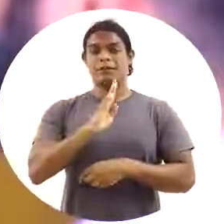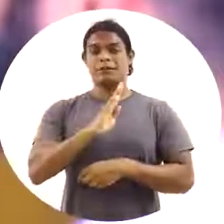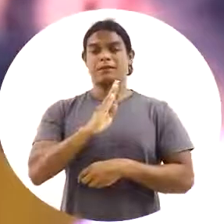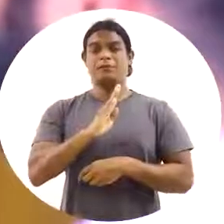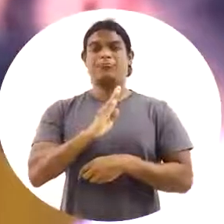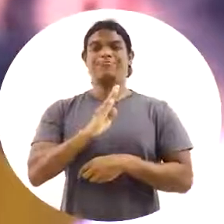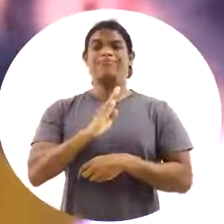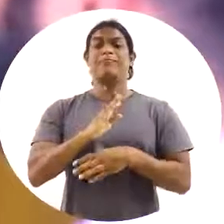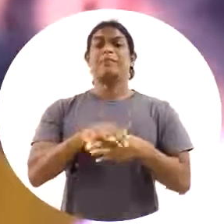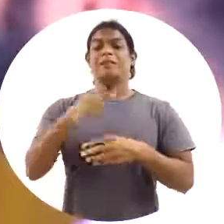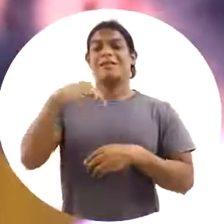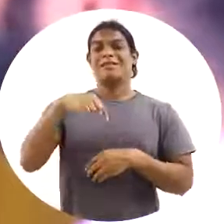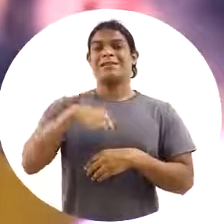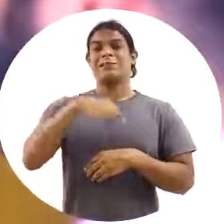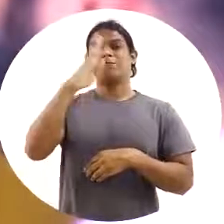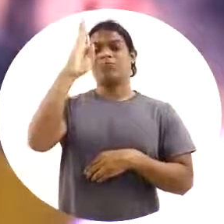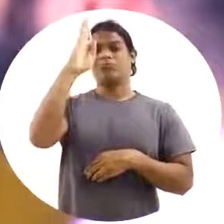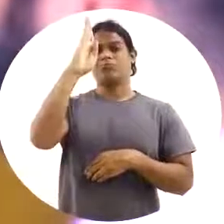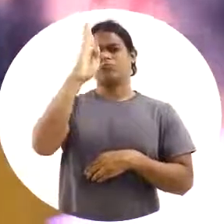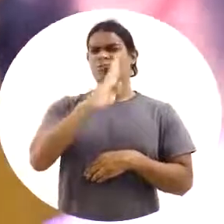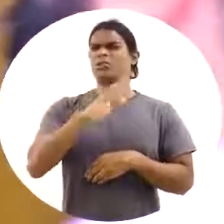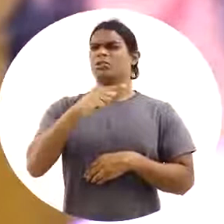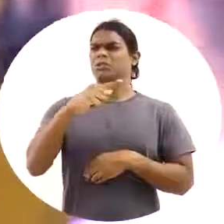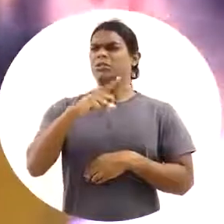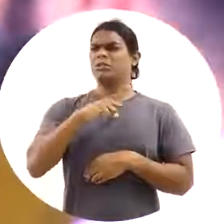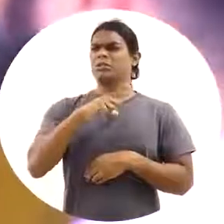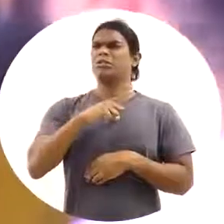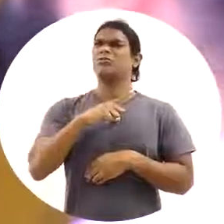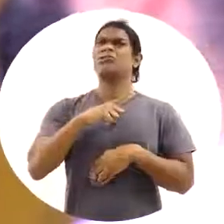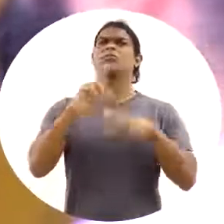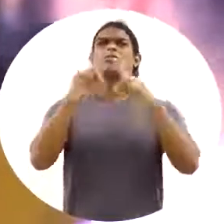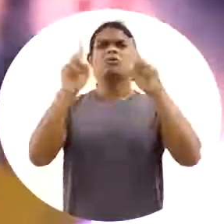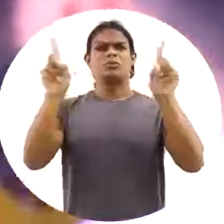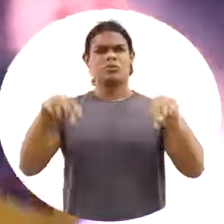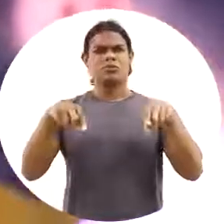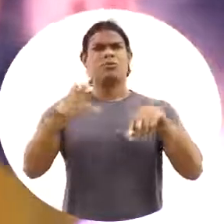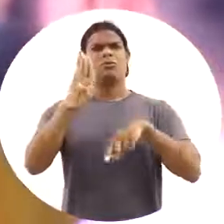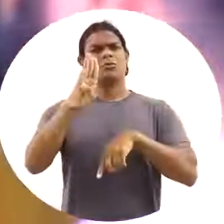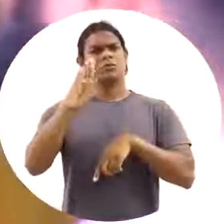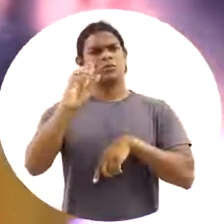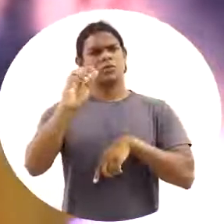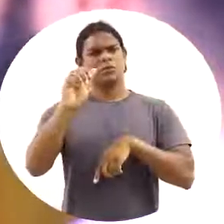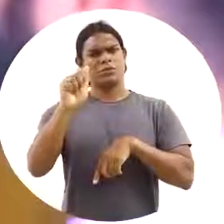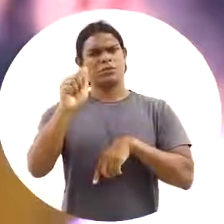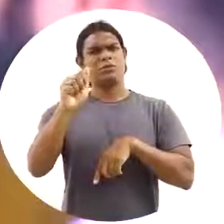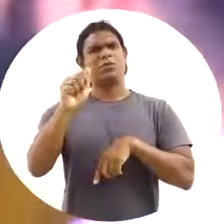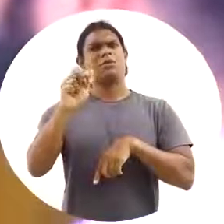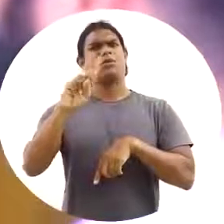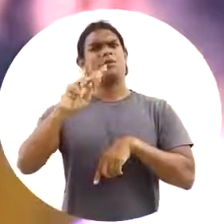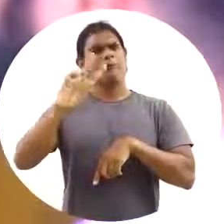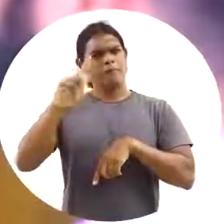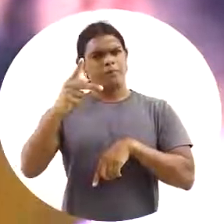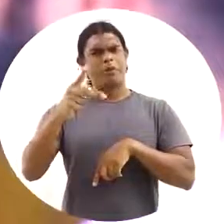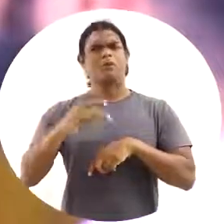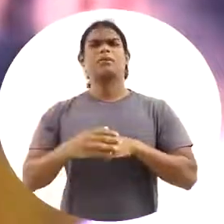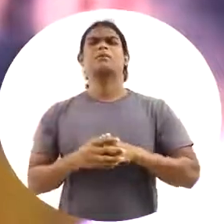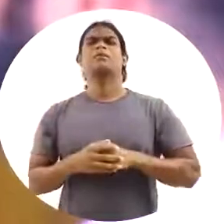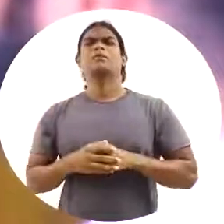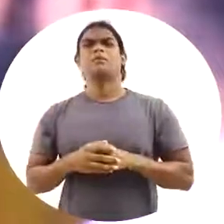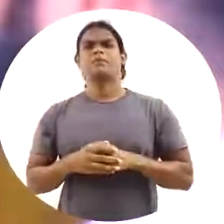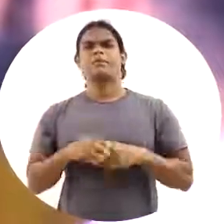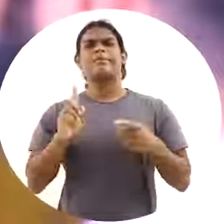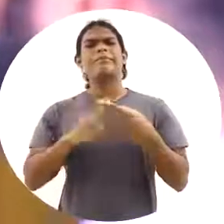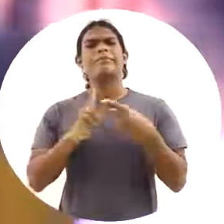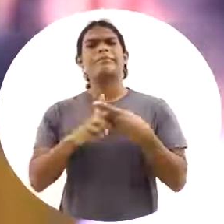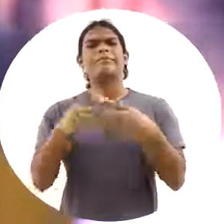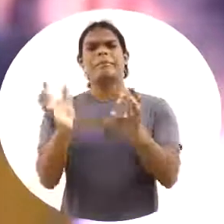gente, aqui no Brasil, acho que o Instituto Tibá tem uma preocupação muito forte, né? Que é no Rio de Janeiro. E